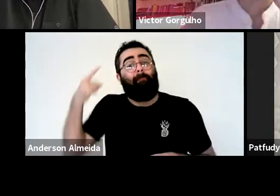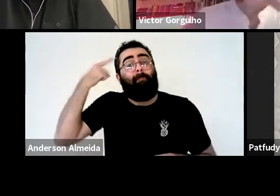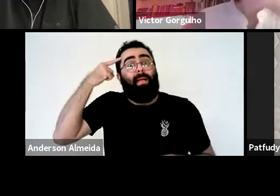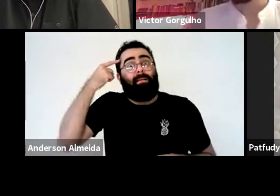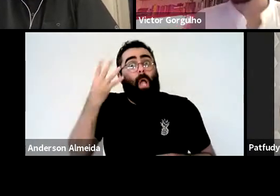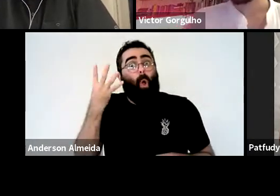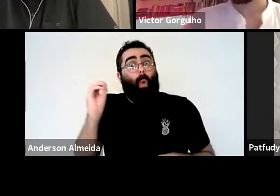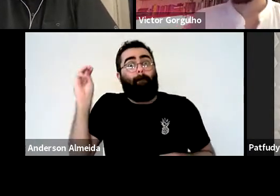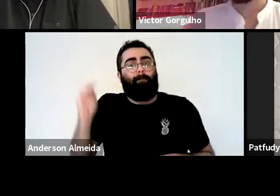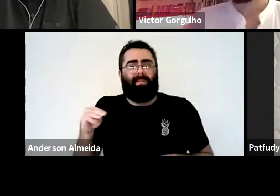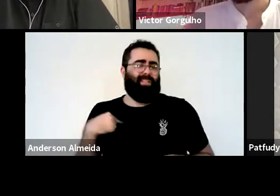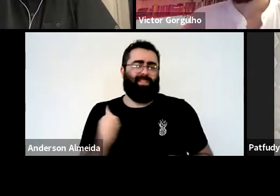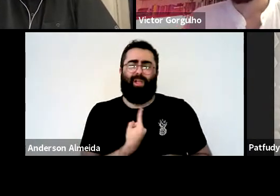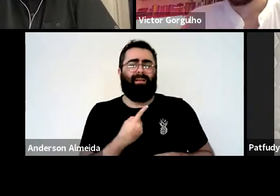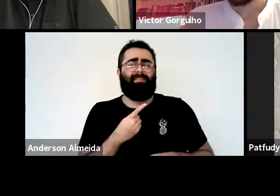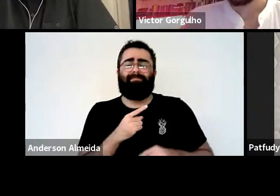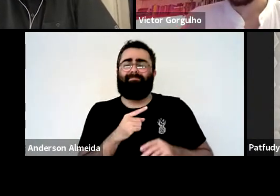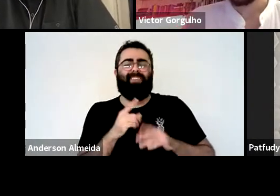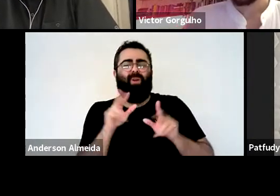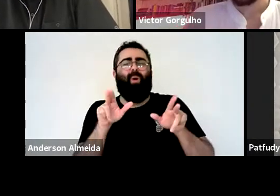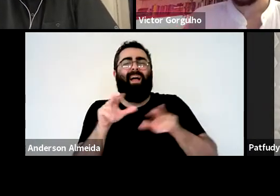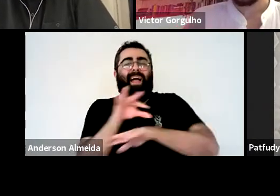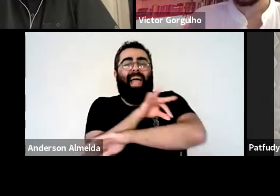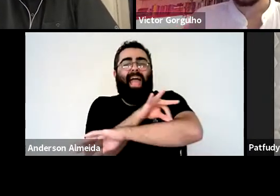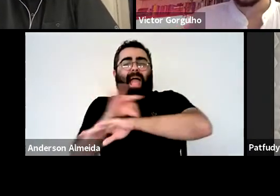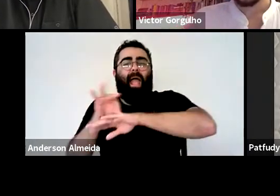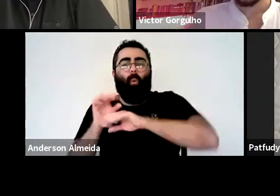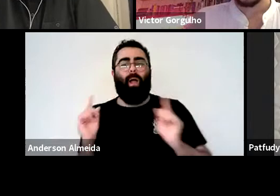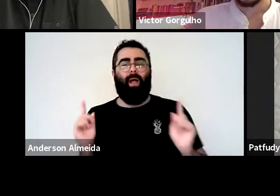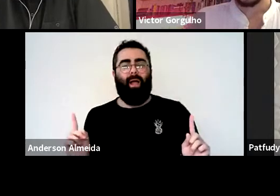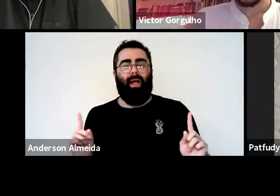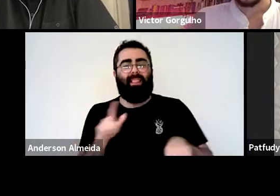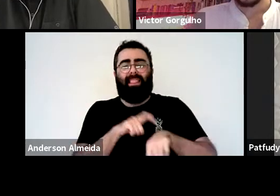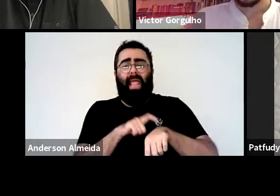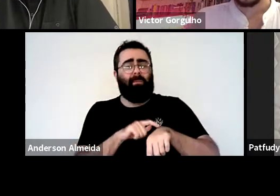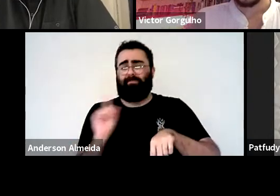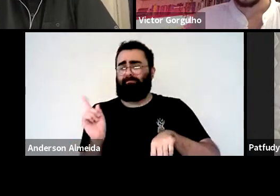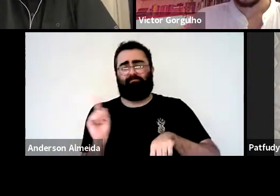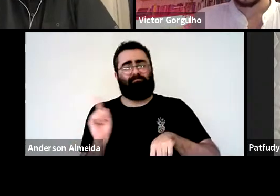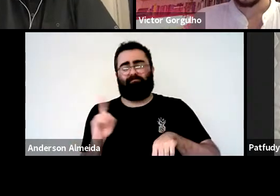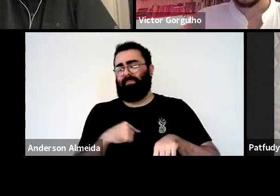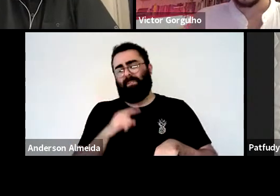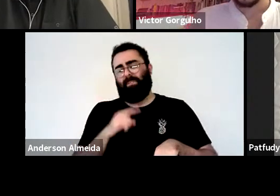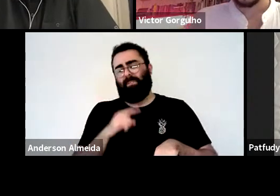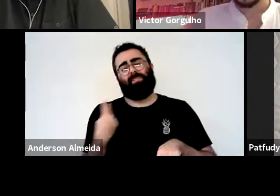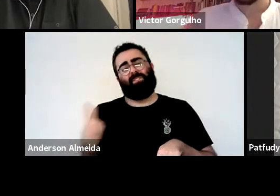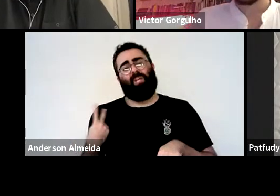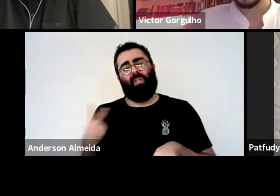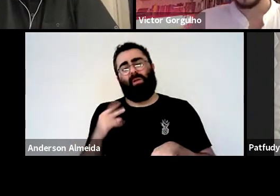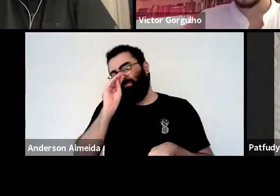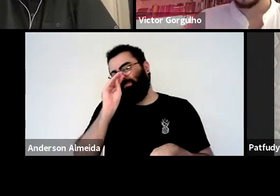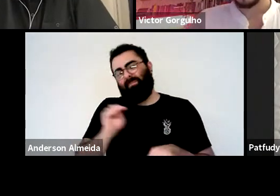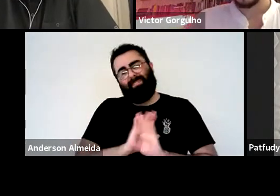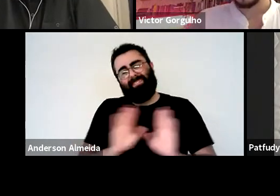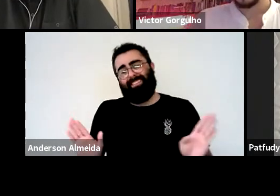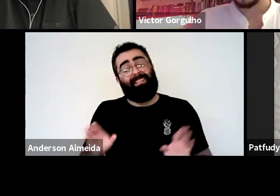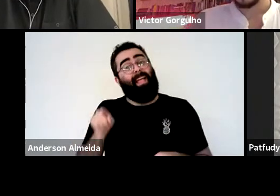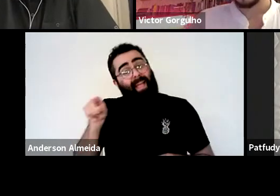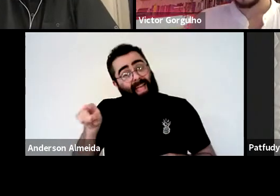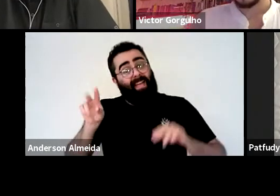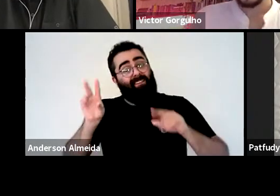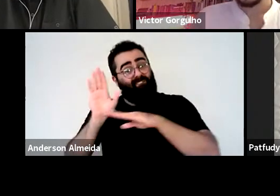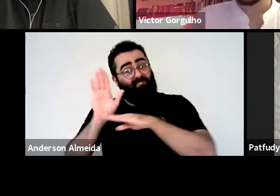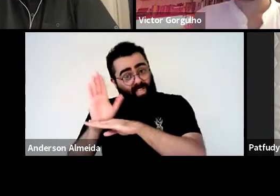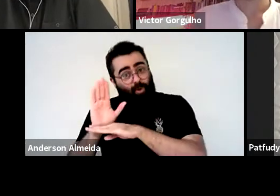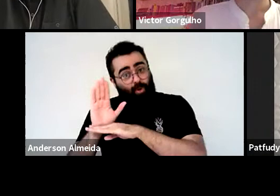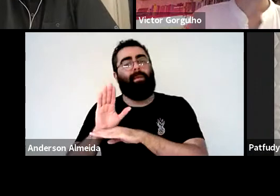régua do tempo. E eu acho que o delírio racial também... Ele é alimentado um pouco por essas ideias, assim. do tempo e de como a